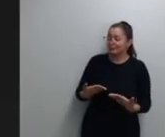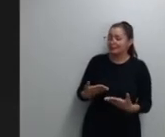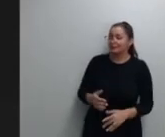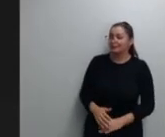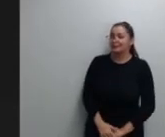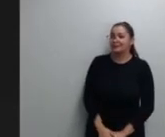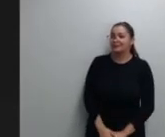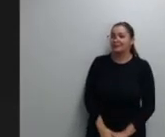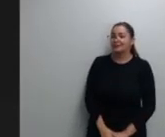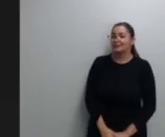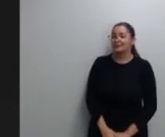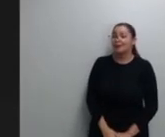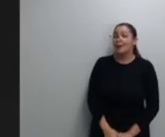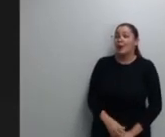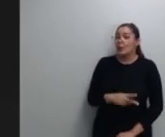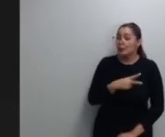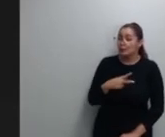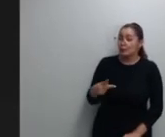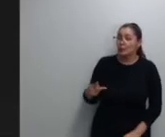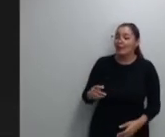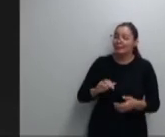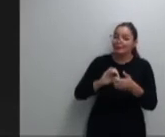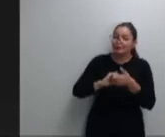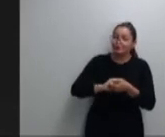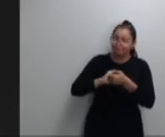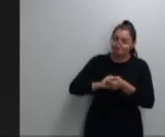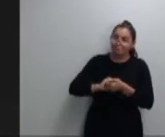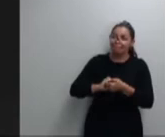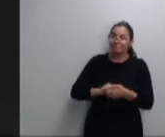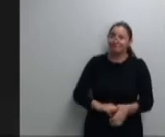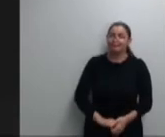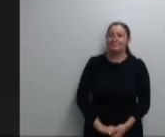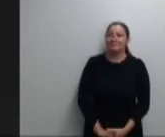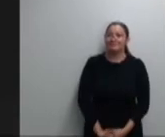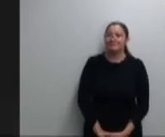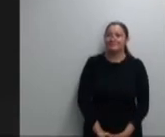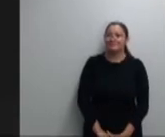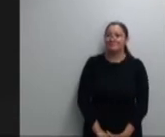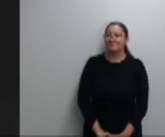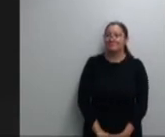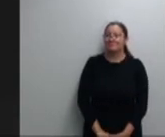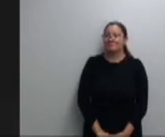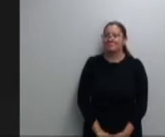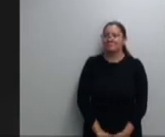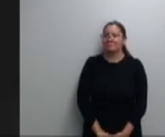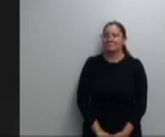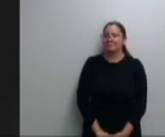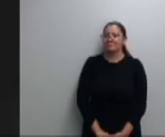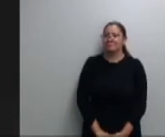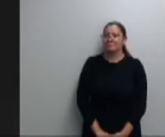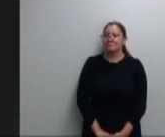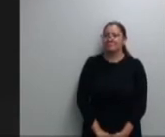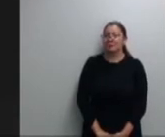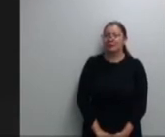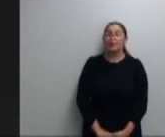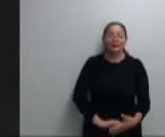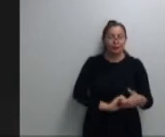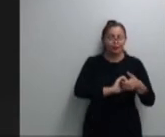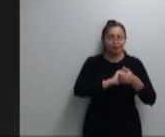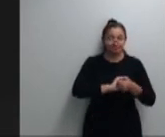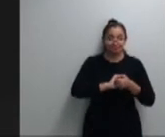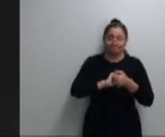Excelente, eu o senhor ministro presidente, relator desse recurso ordinário em mandato de segurança. Excelente, eu o senhor senhores ministros,